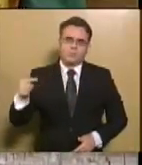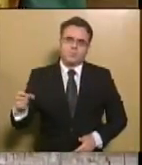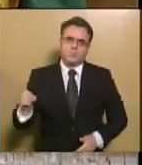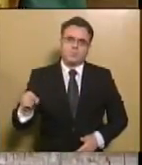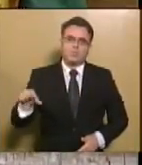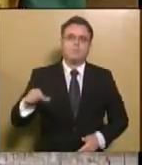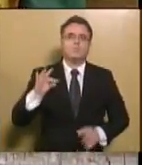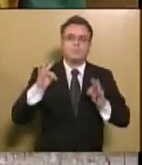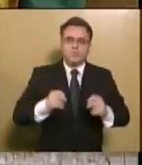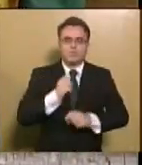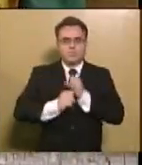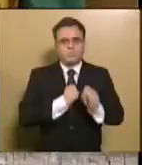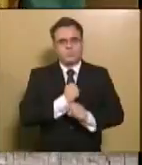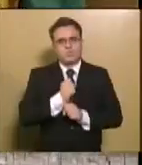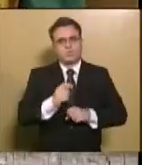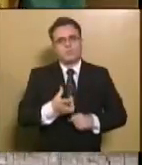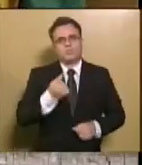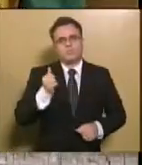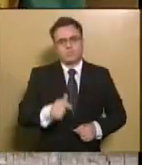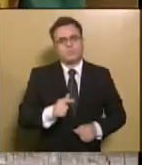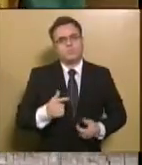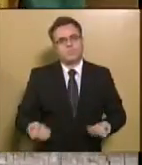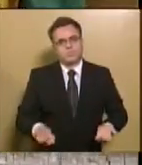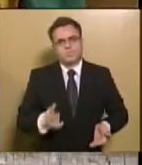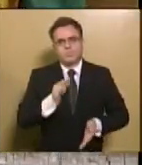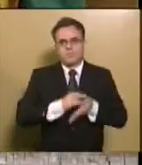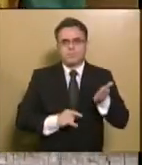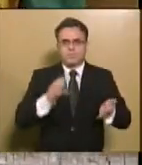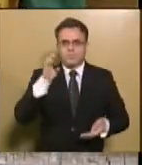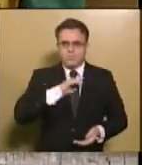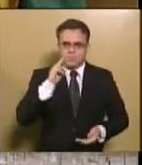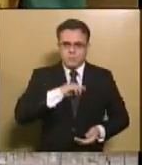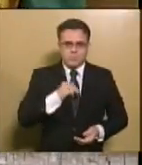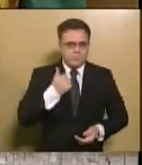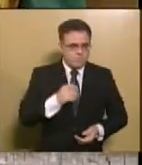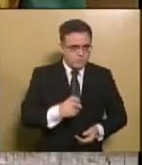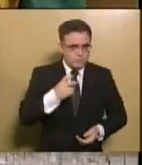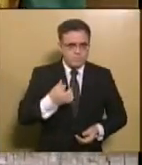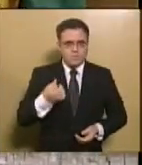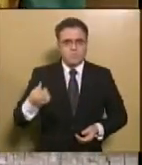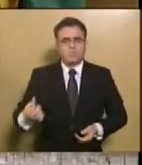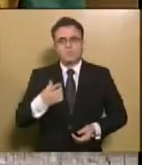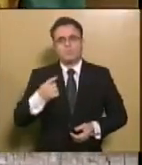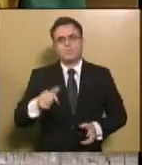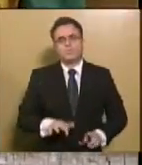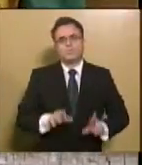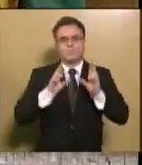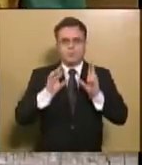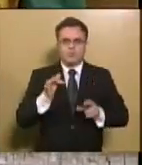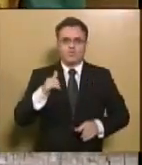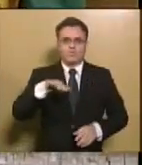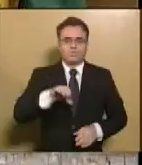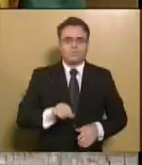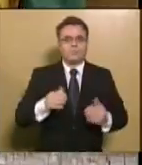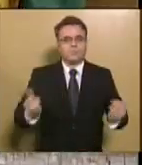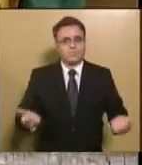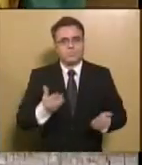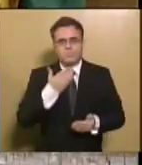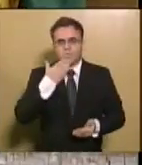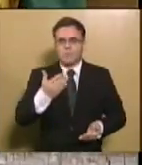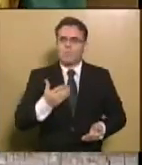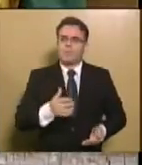180, todas de 2017. E o requerimento de urgência número 566/2017 de autoria do deputado Francisco Alberto e o